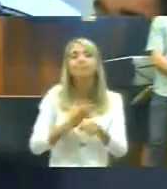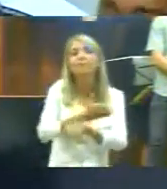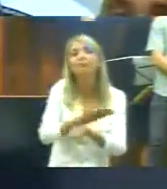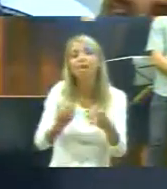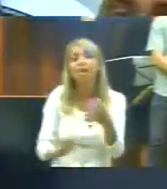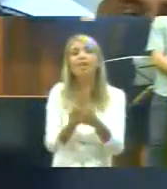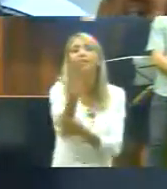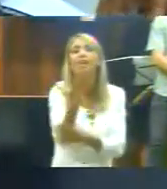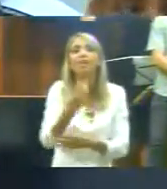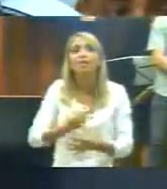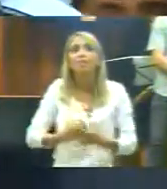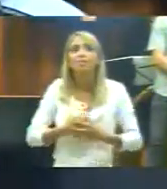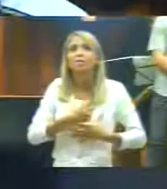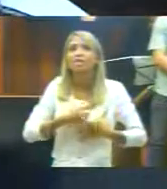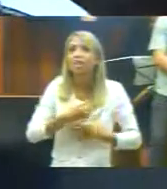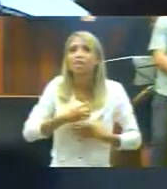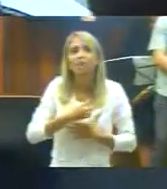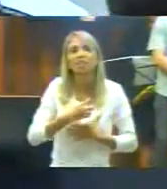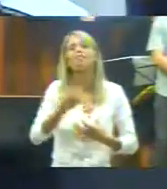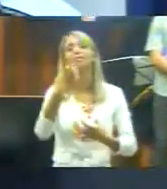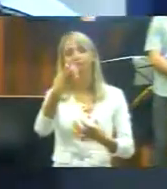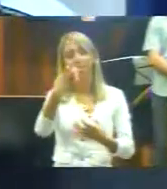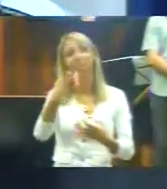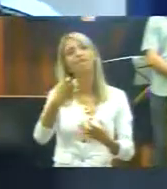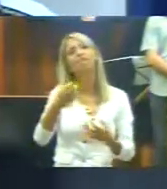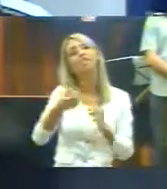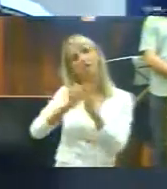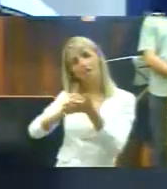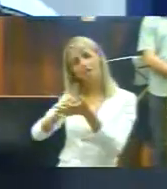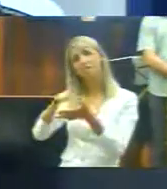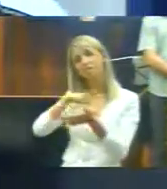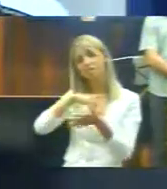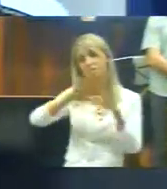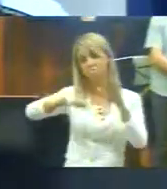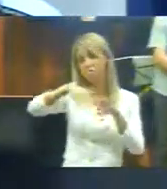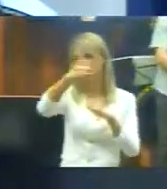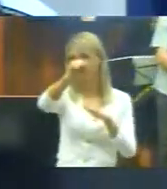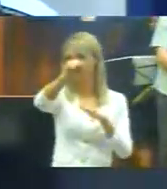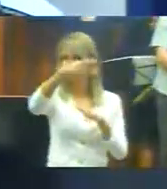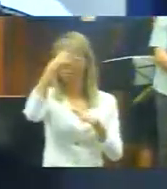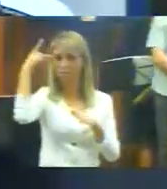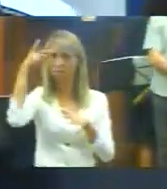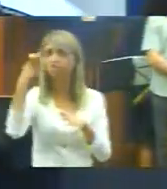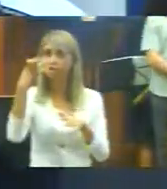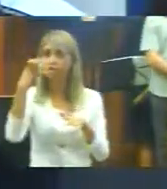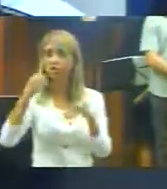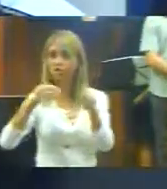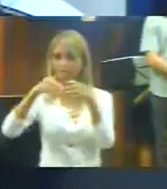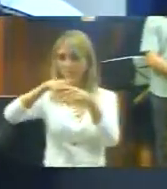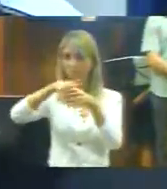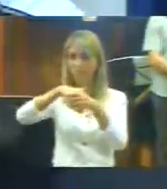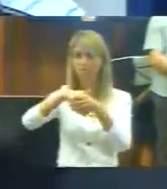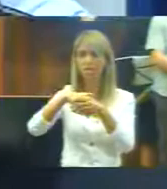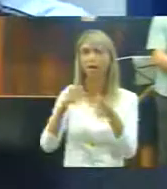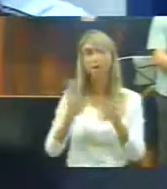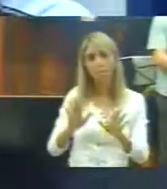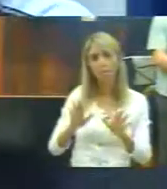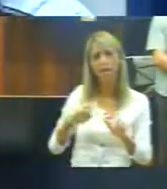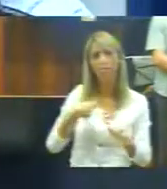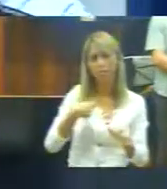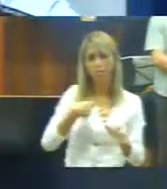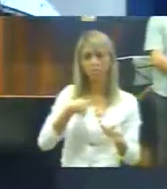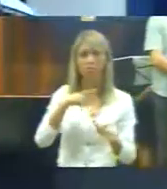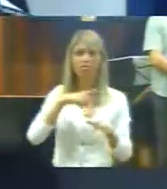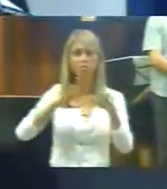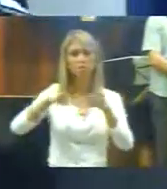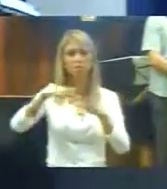Tanto é que, como o nosso vereador Sami disse, 18 pessoas que se interessaram em fazer a votação no Rio Barbosa. E nós dois, nós,